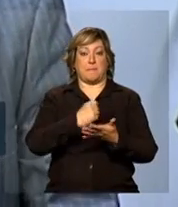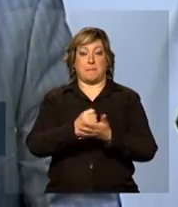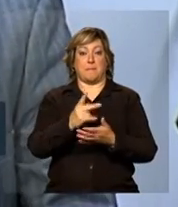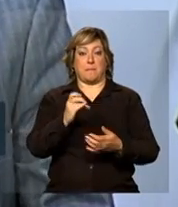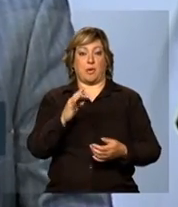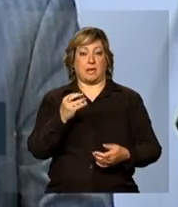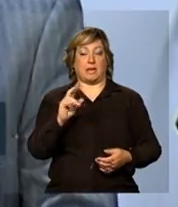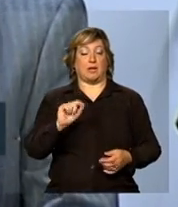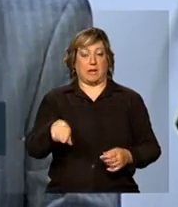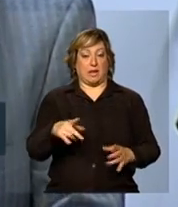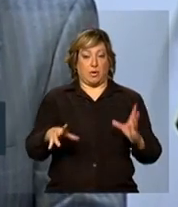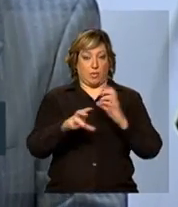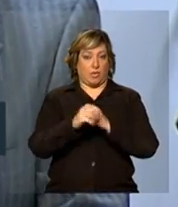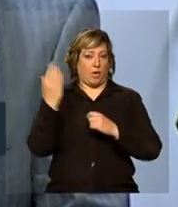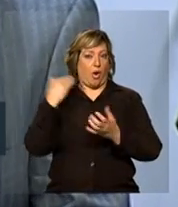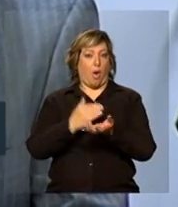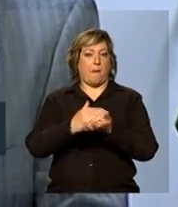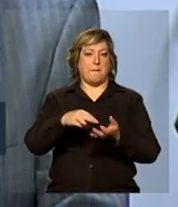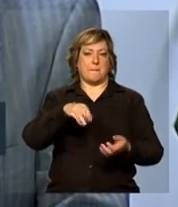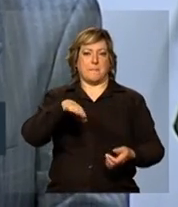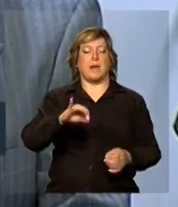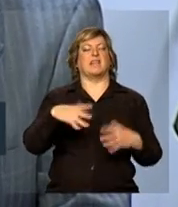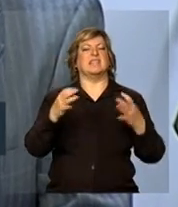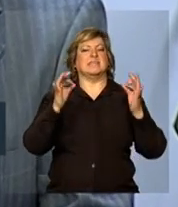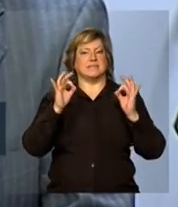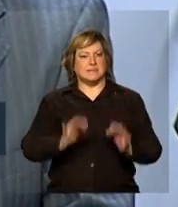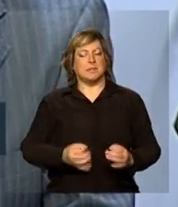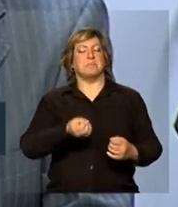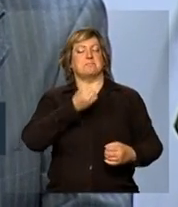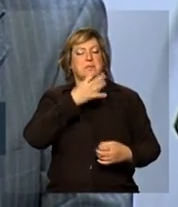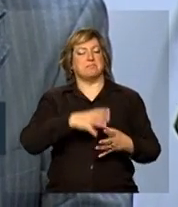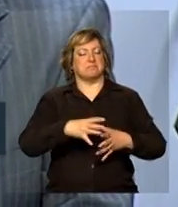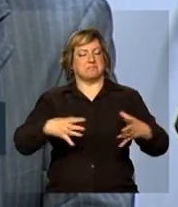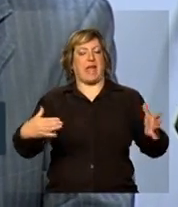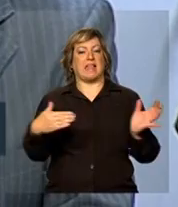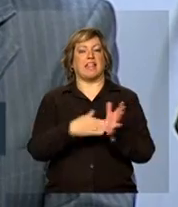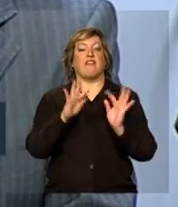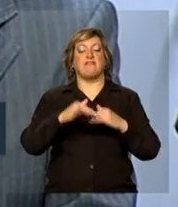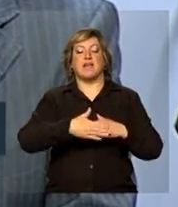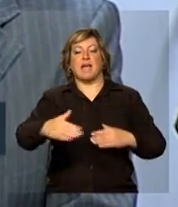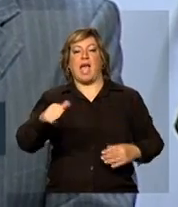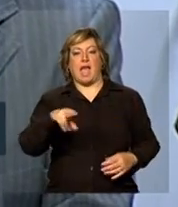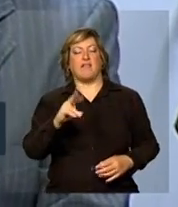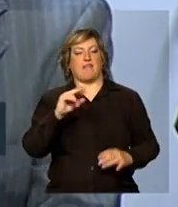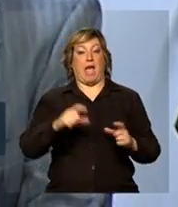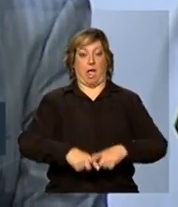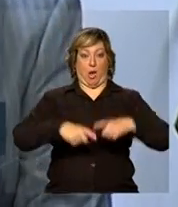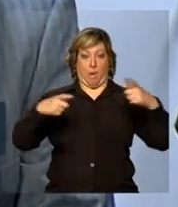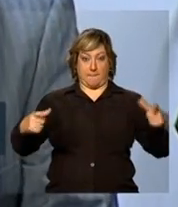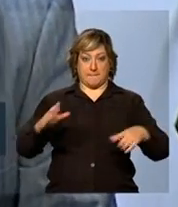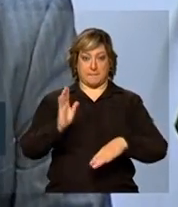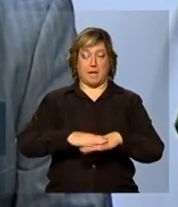em maio. Então, certamente, nós teremos um impacto muito positivo até o final do ano em relação ao aumento dos